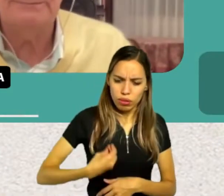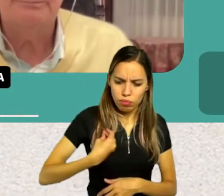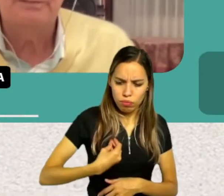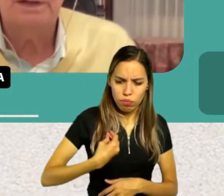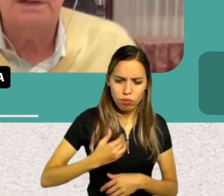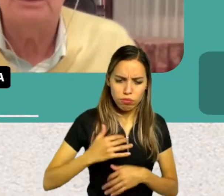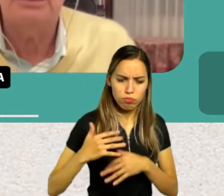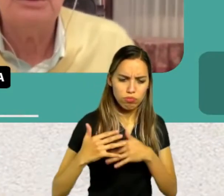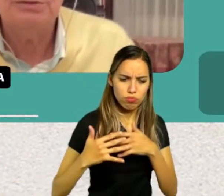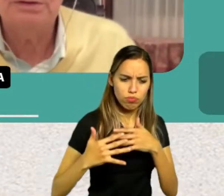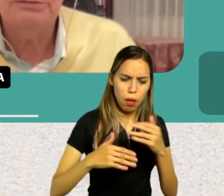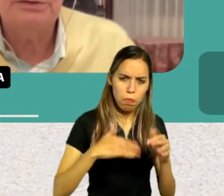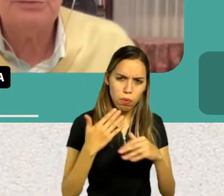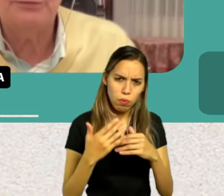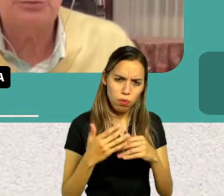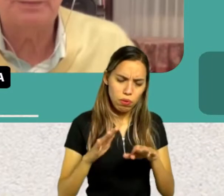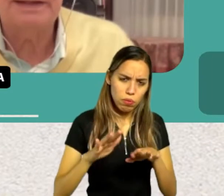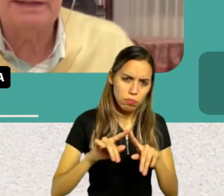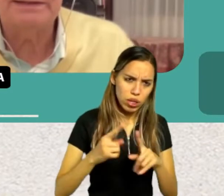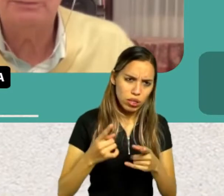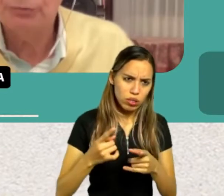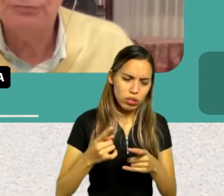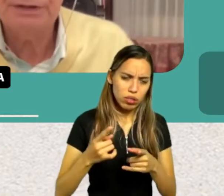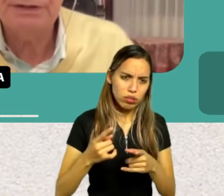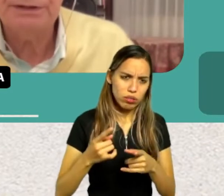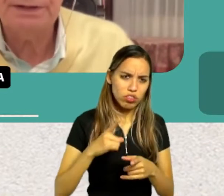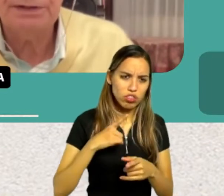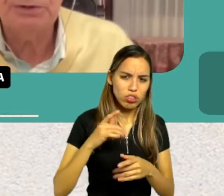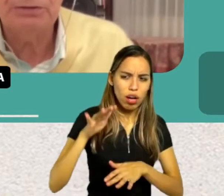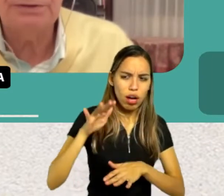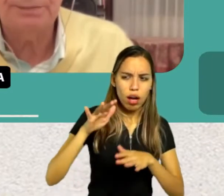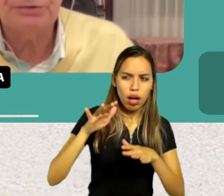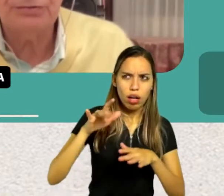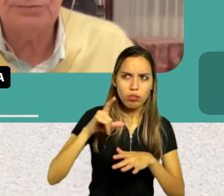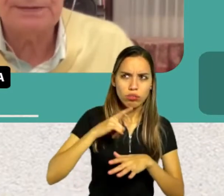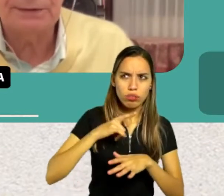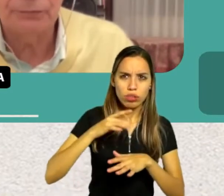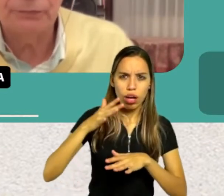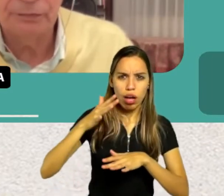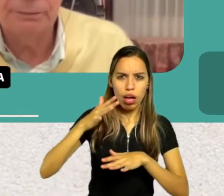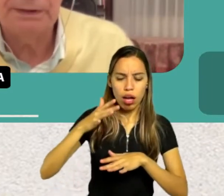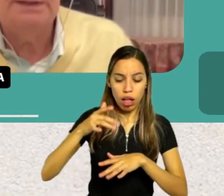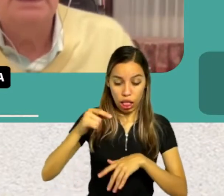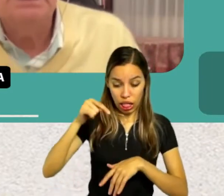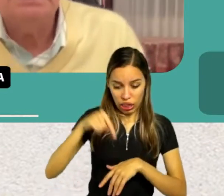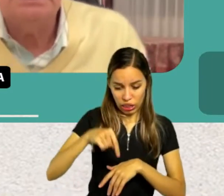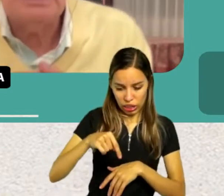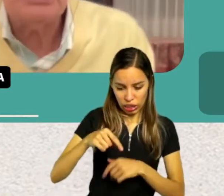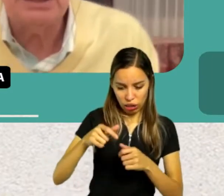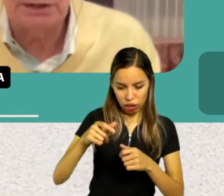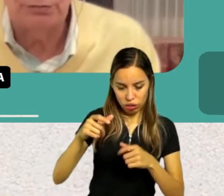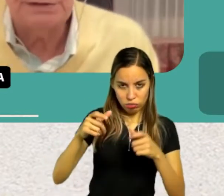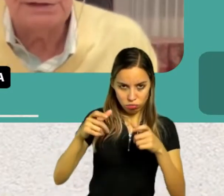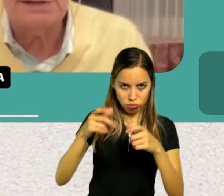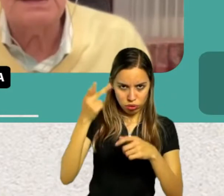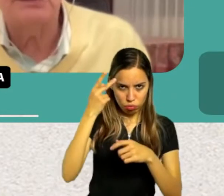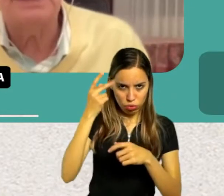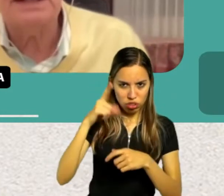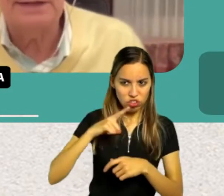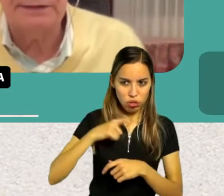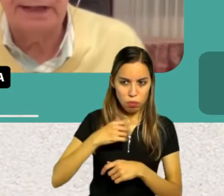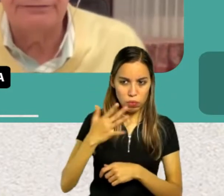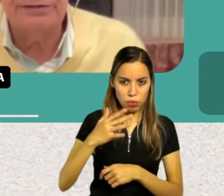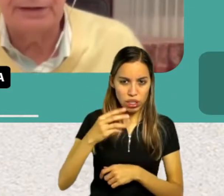Brasil. E hoje, olha onde nós fomos parar, estamos com 33 milhões de pessoas passando fome. Eu acho que tem coisas que